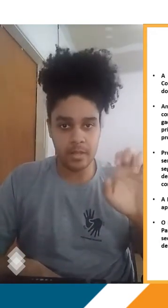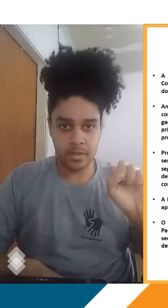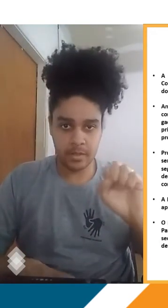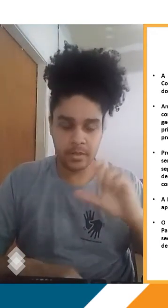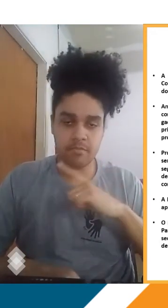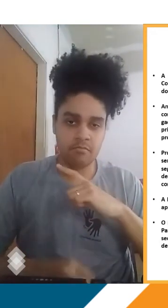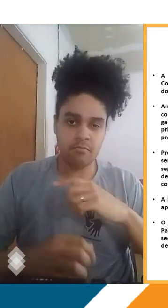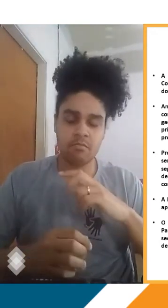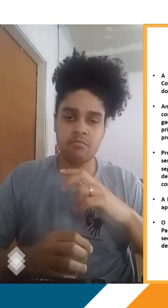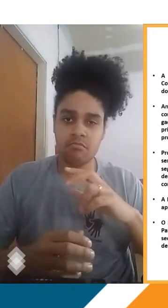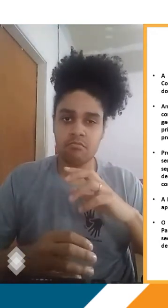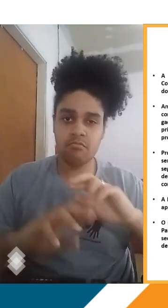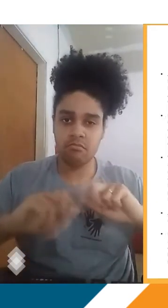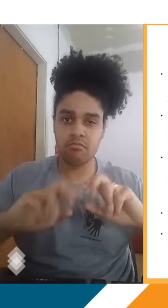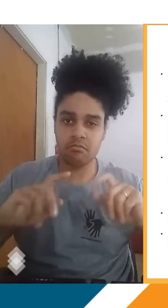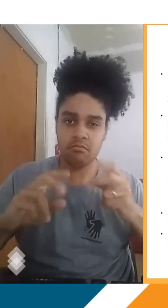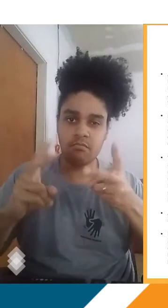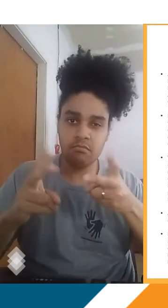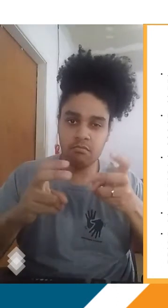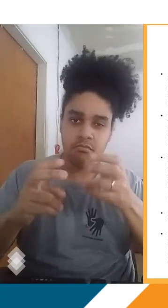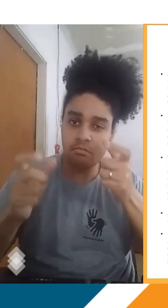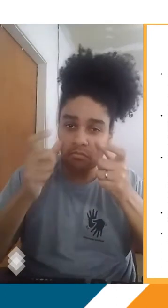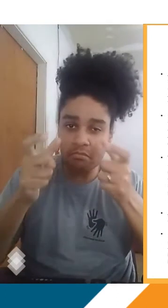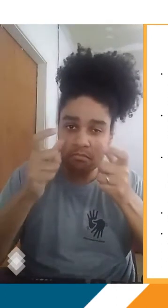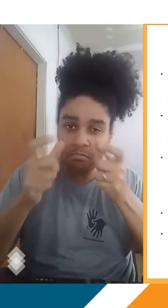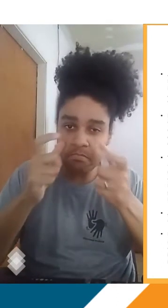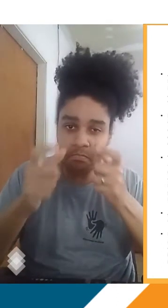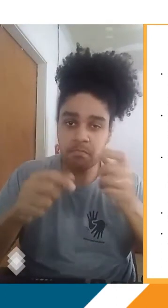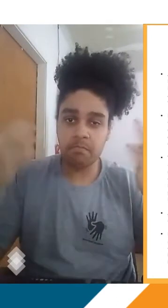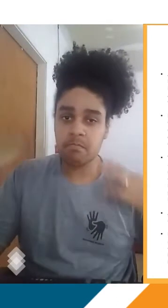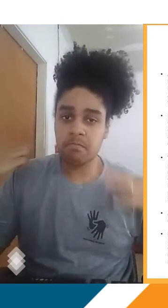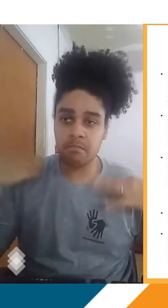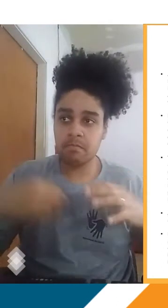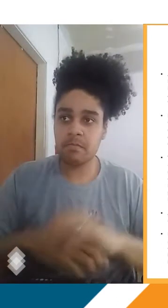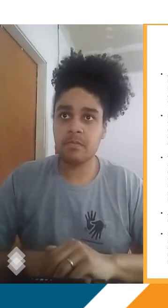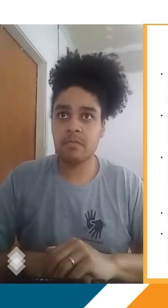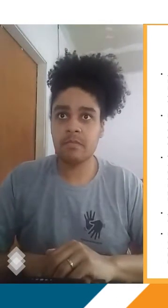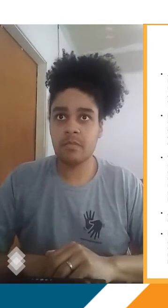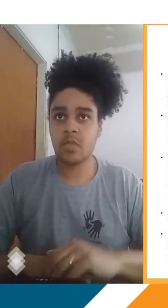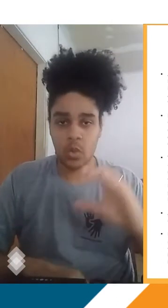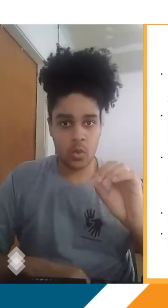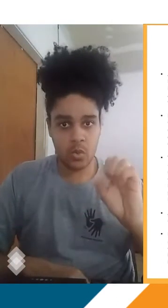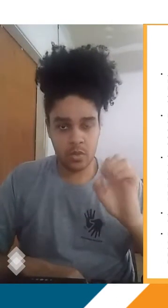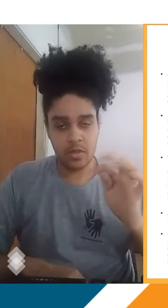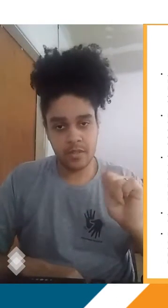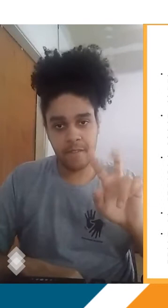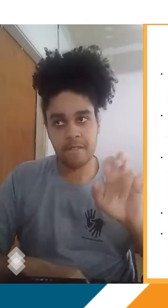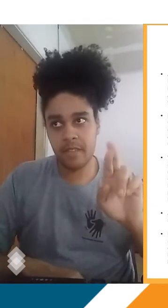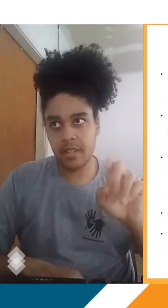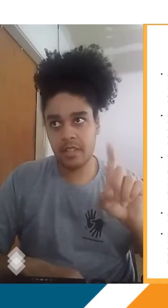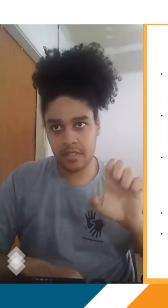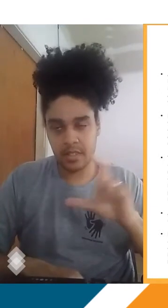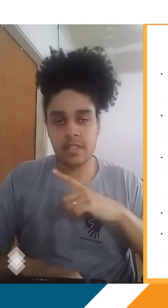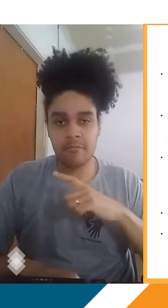contando com diversas atrações turísticas para a região. A região da Costa Verde é constituída pelos municípios de Paraty, Angra dos Reis e Mangaratiba. A região é